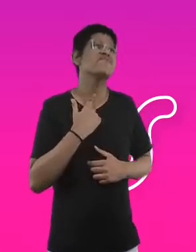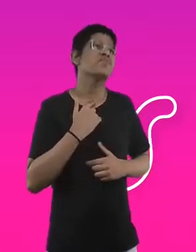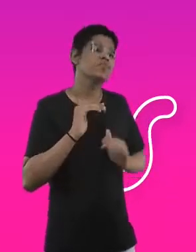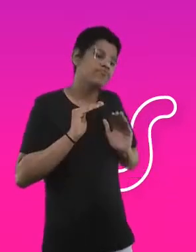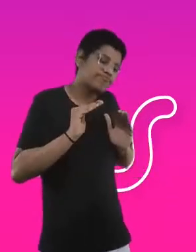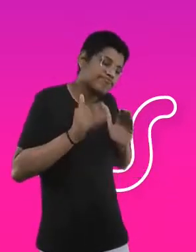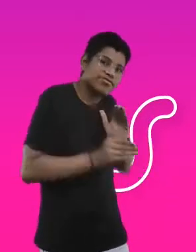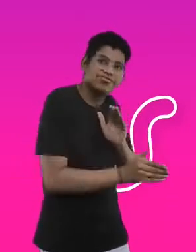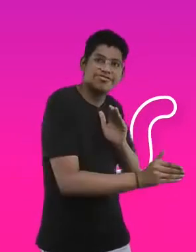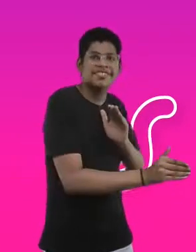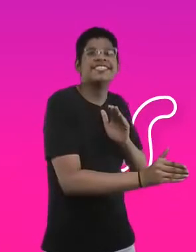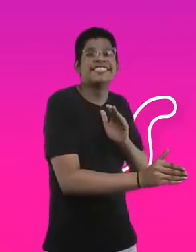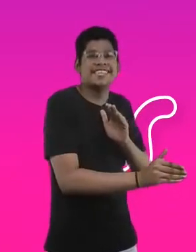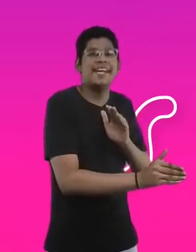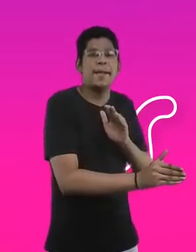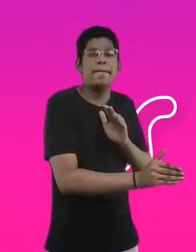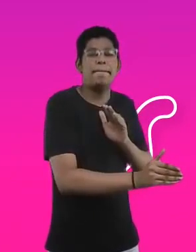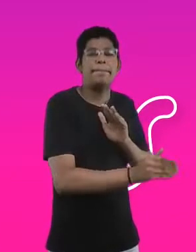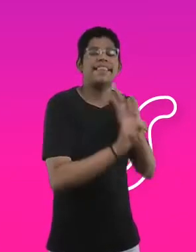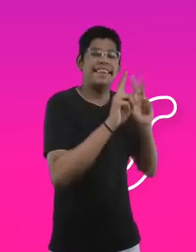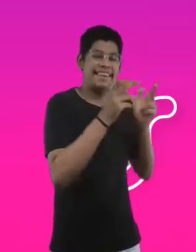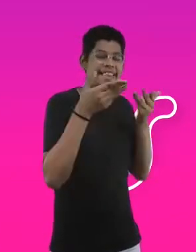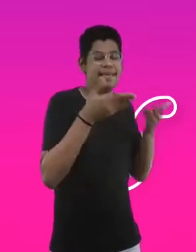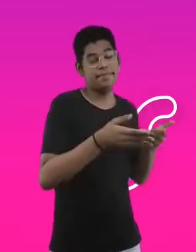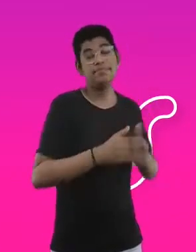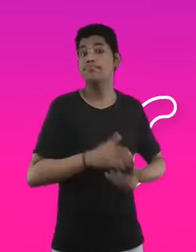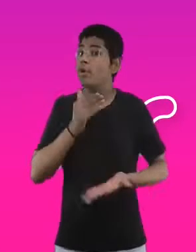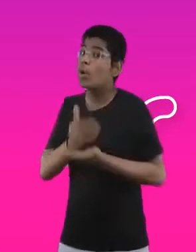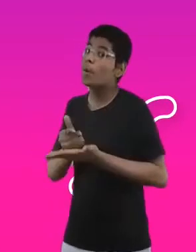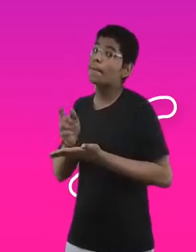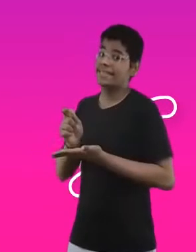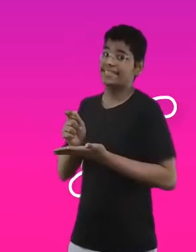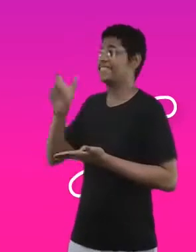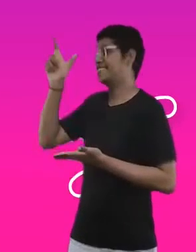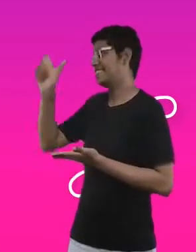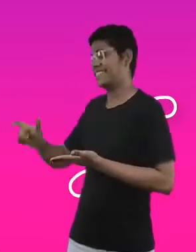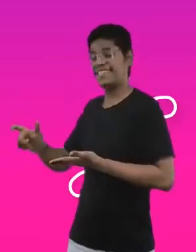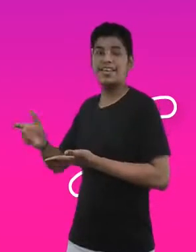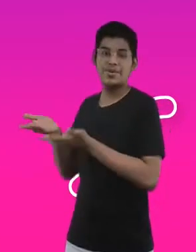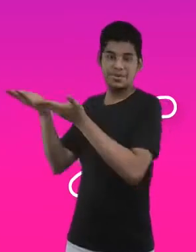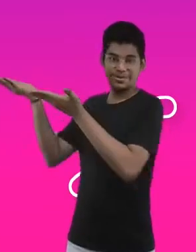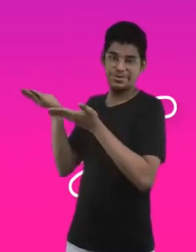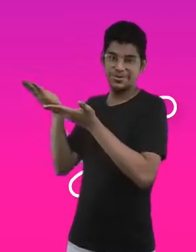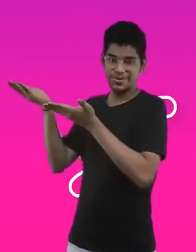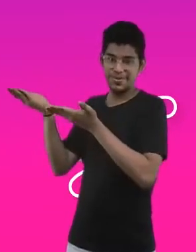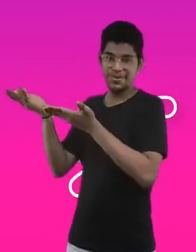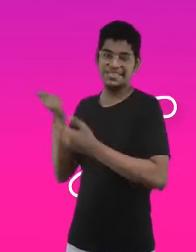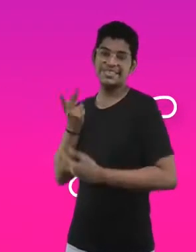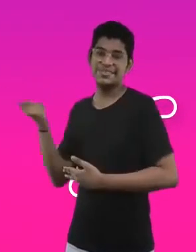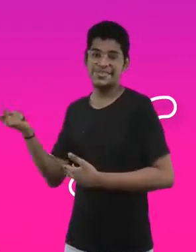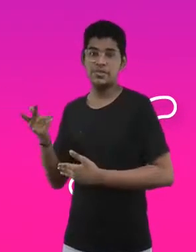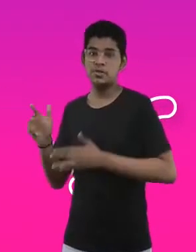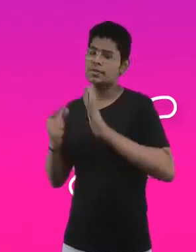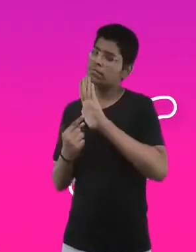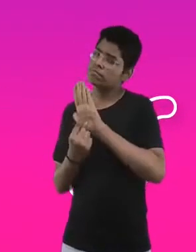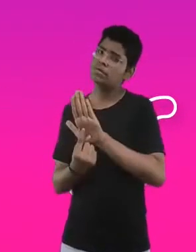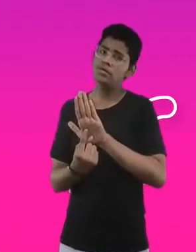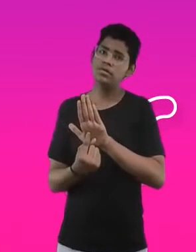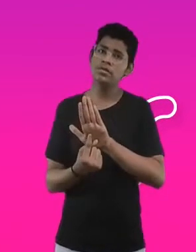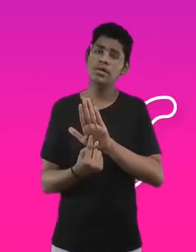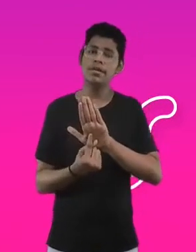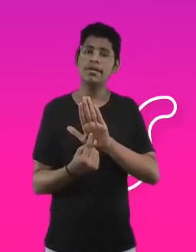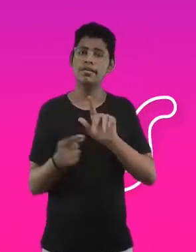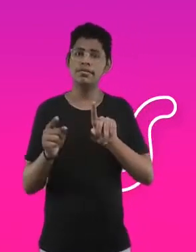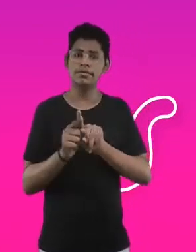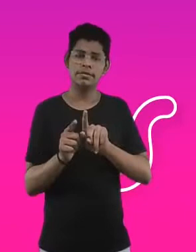tema. E para começar, eu vou pedir para a Zaika e para o Fausto se apresentarem também, né, um pouquinho melhor. A gente já teve a